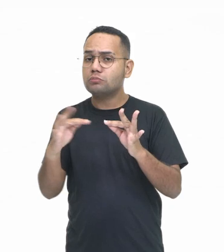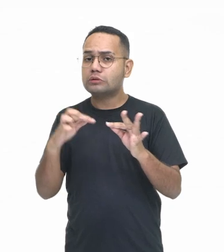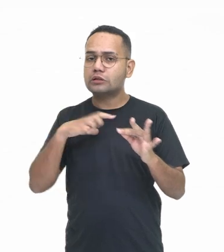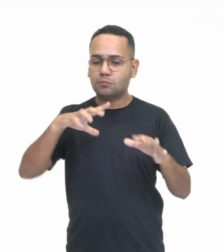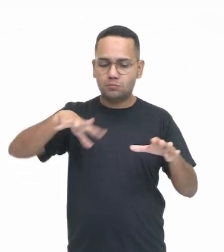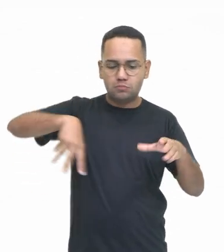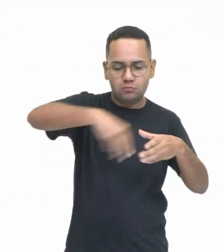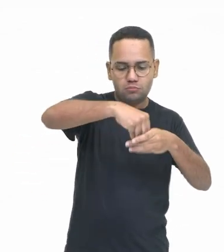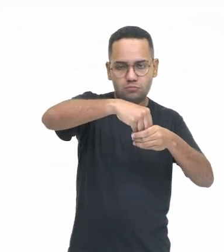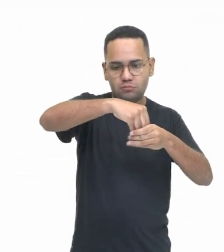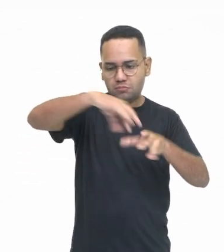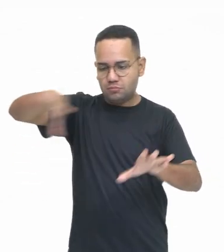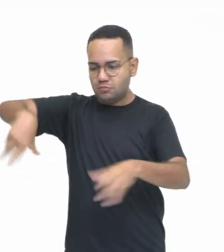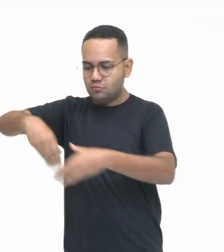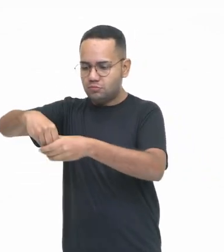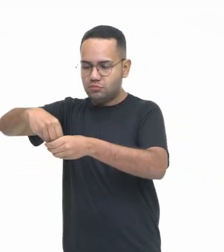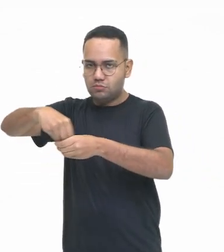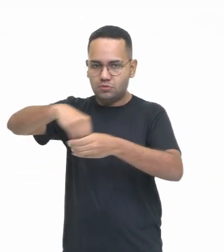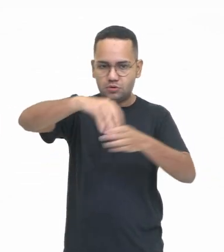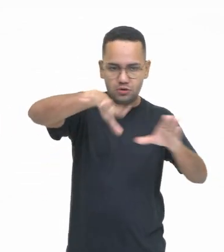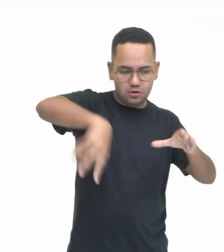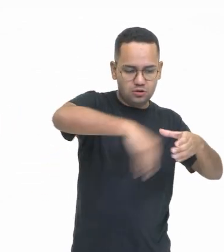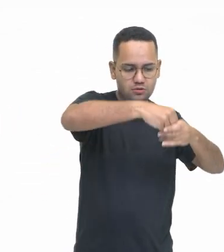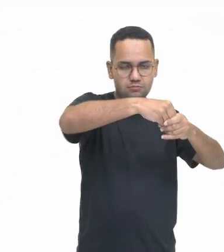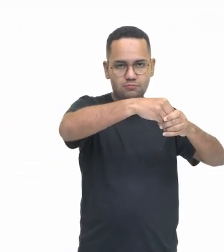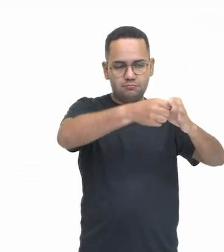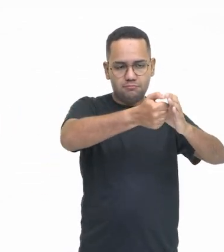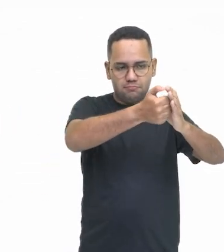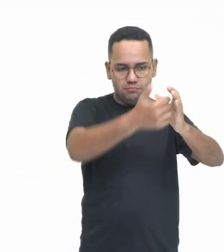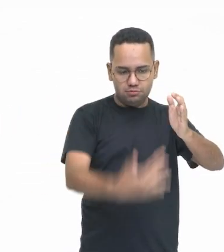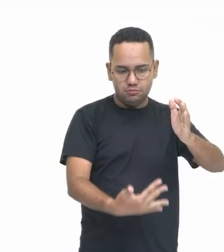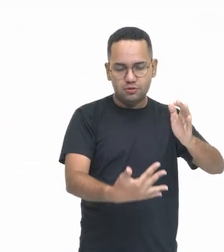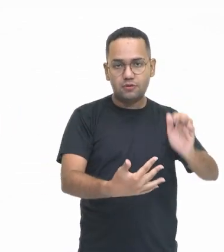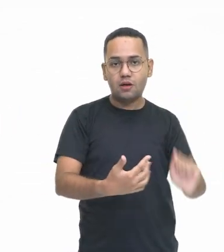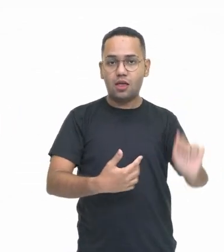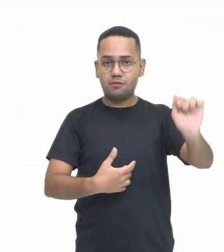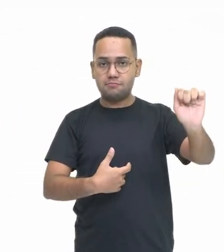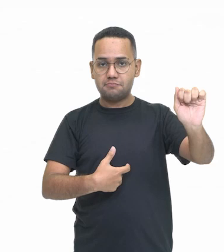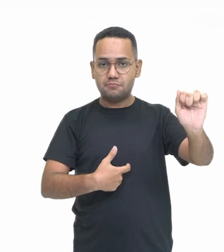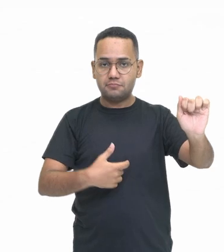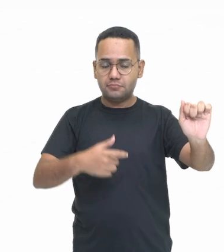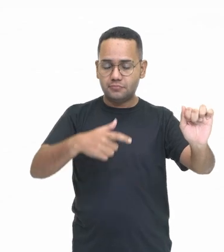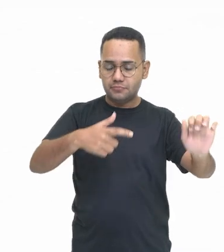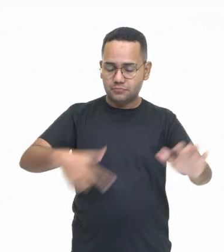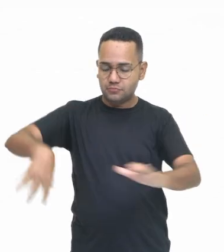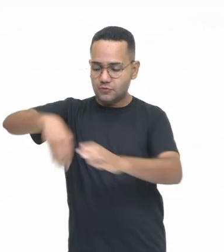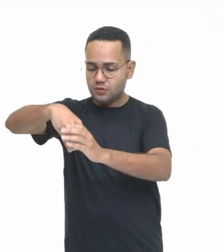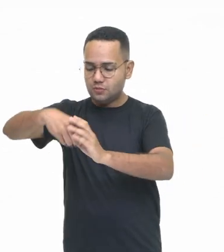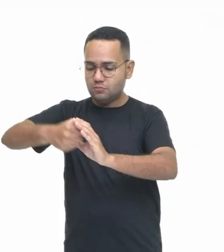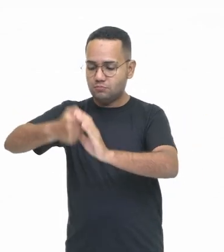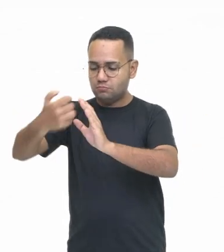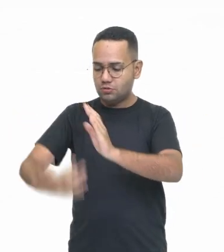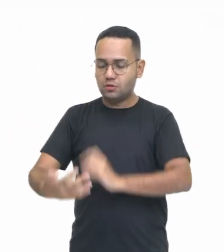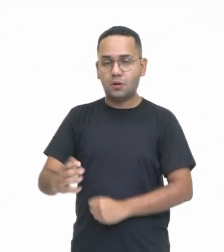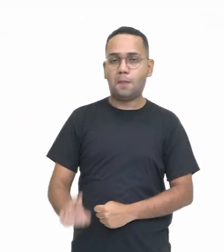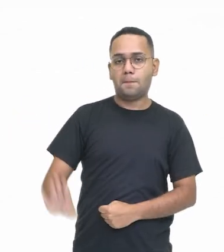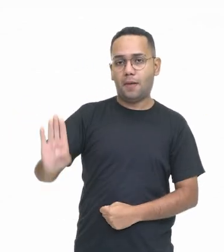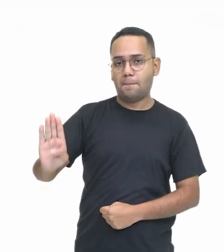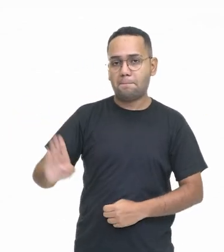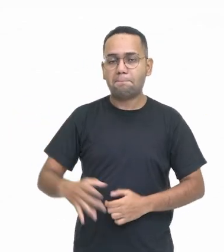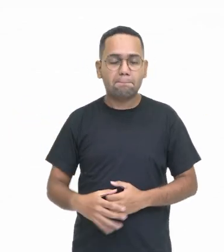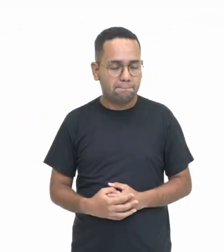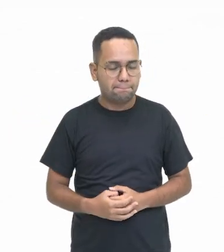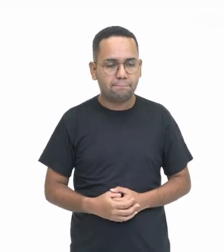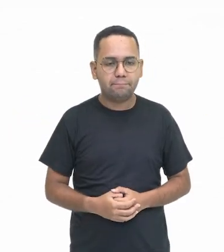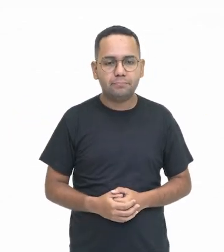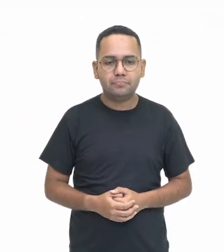tenho aí dois conjuntos. Um conjunto aí A e o outro B, tá? E percebam